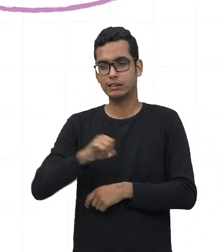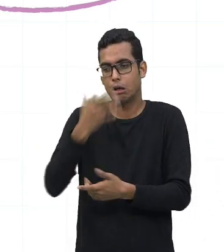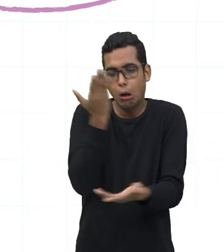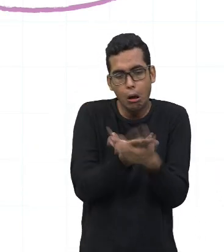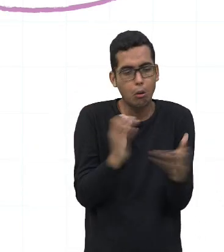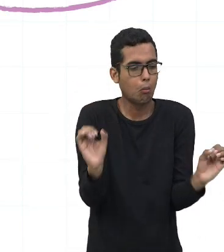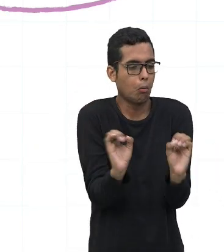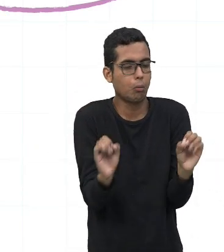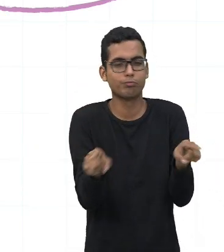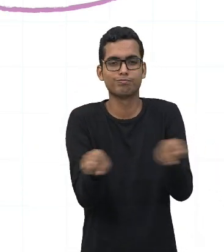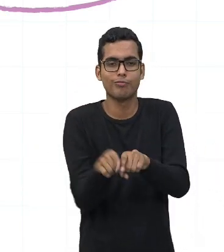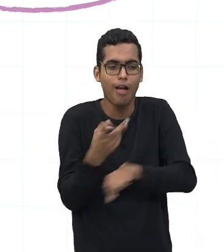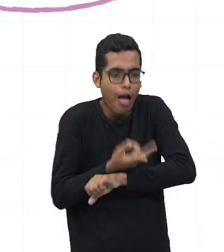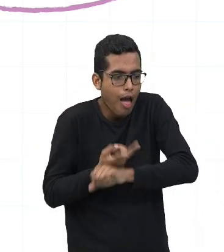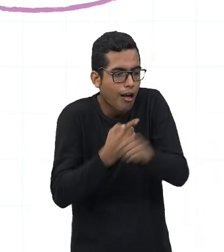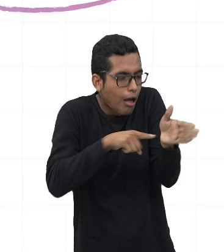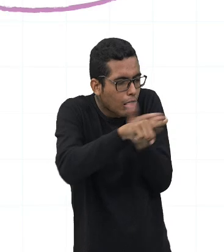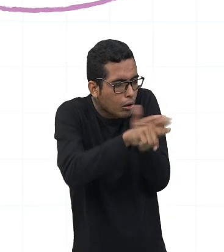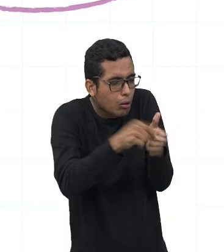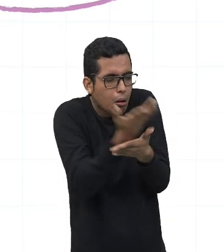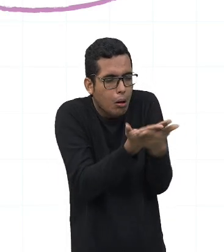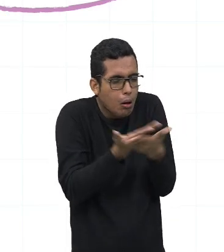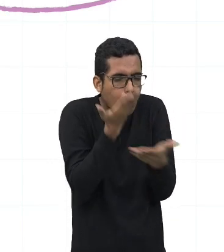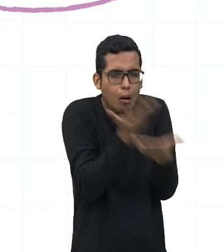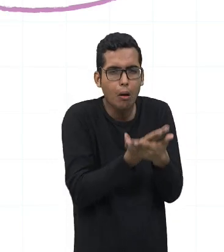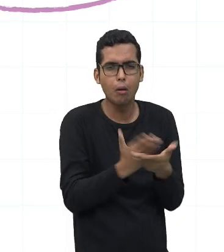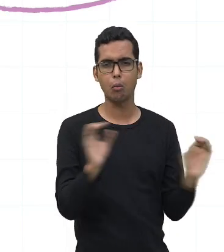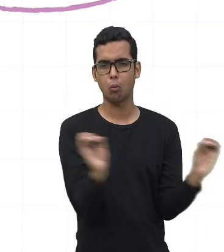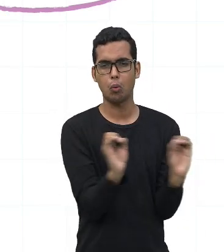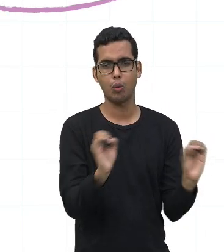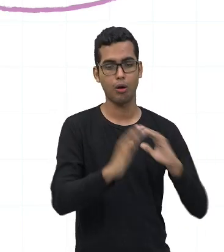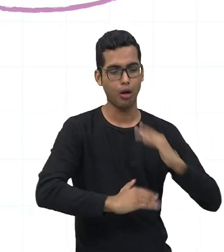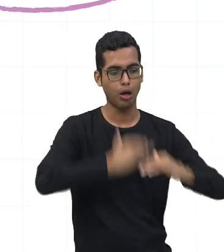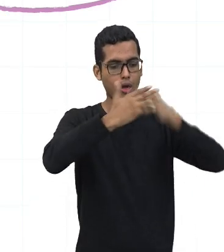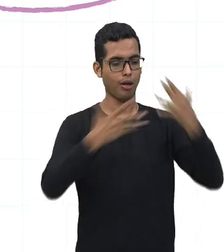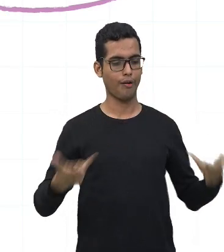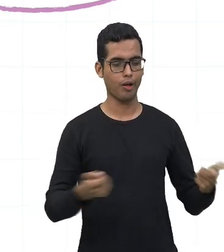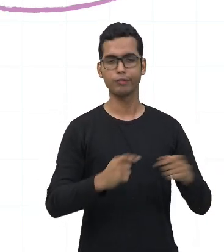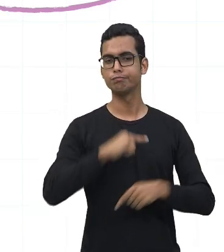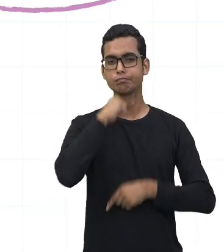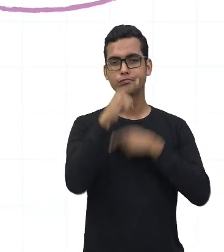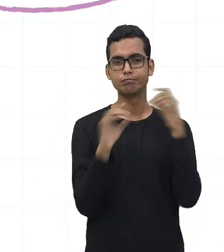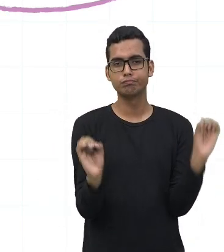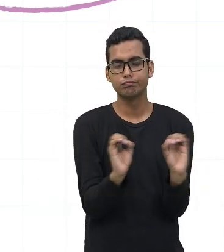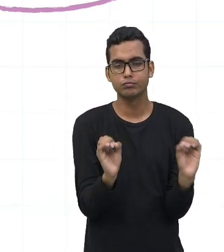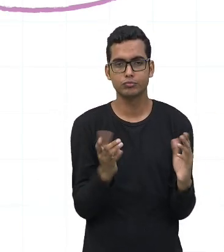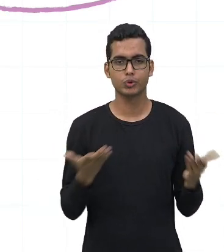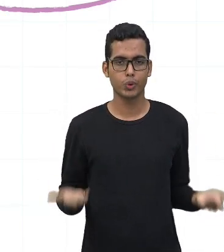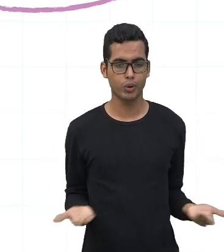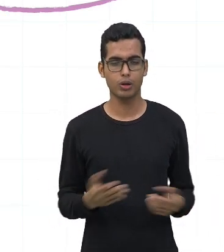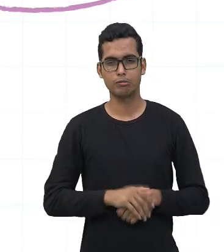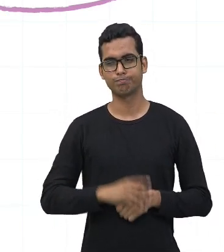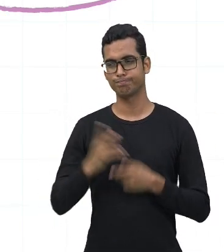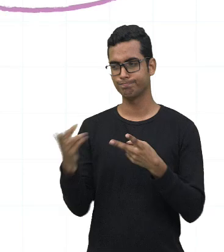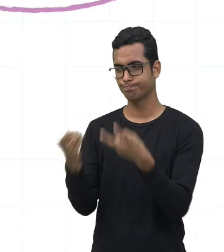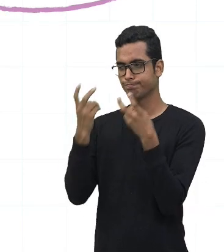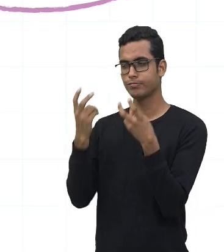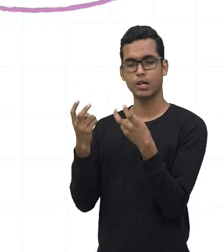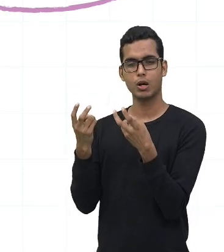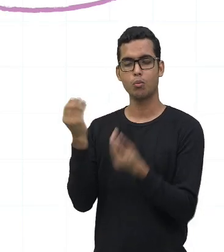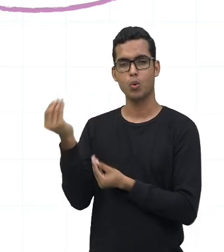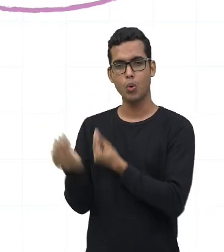não busco ter conhecimento e desenvolver minhas habilidades com a tecnologia? Percebem quantos assuntos nós